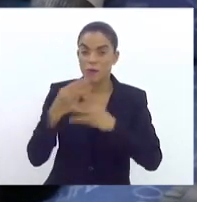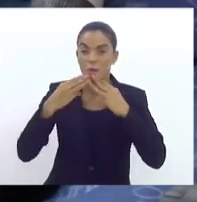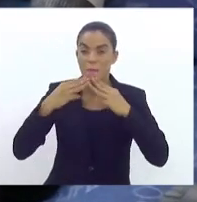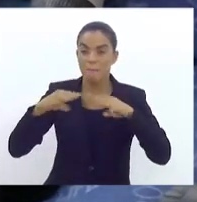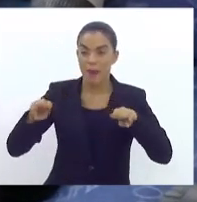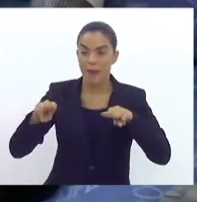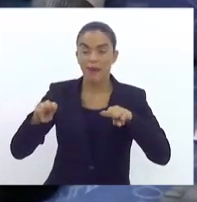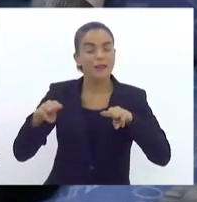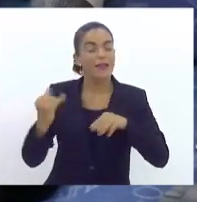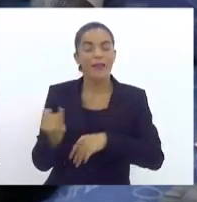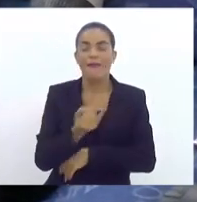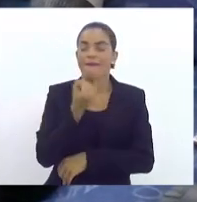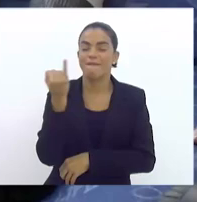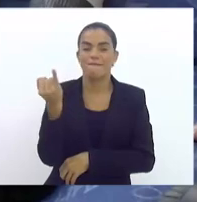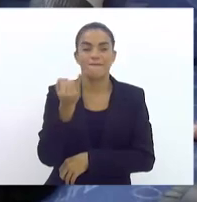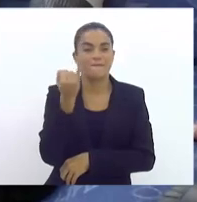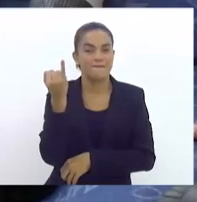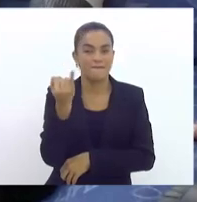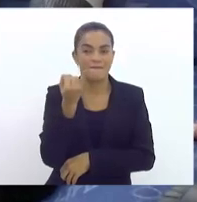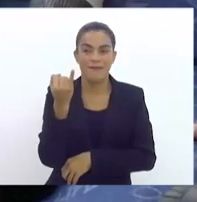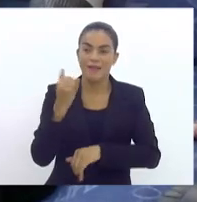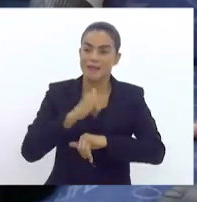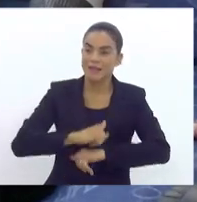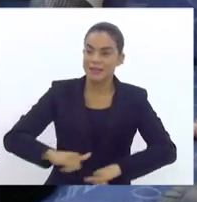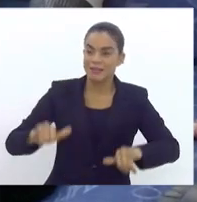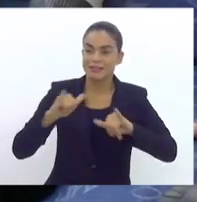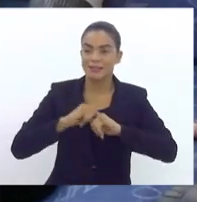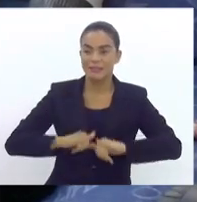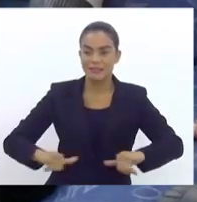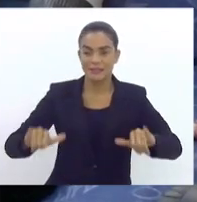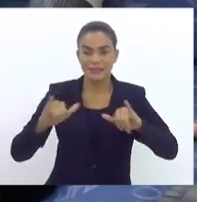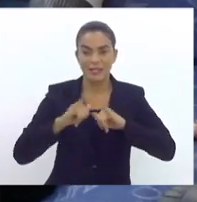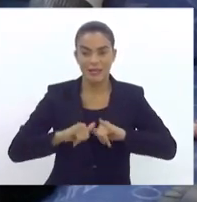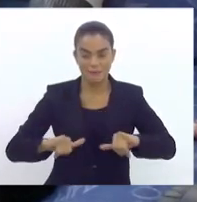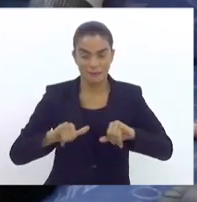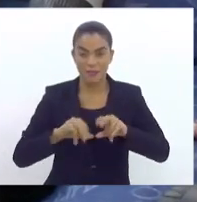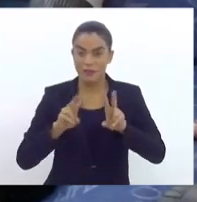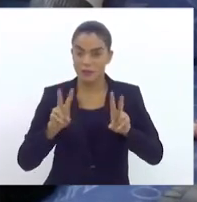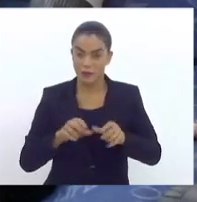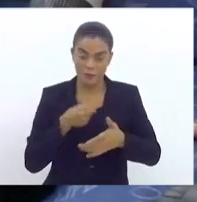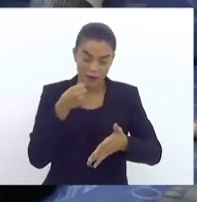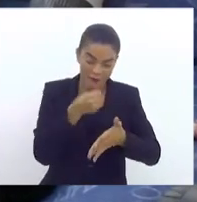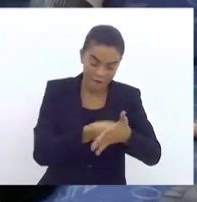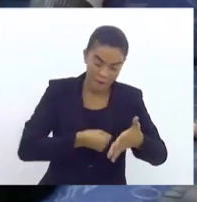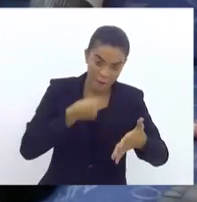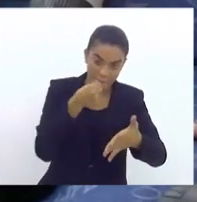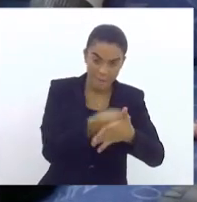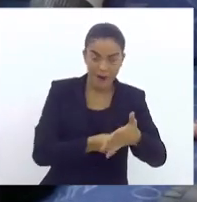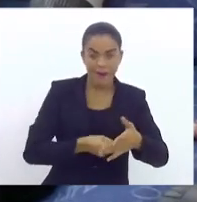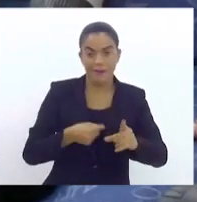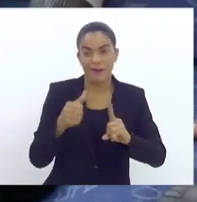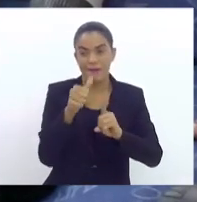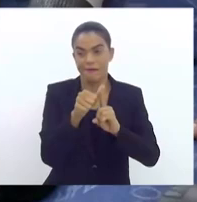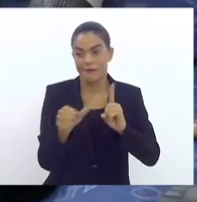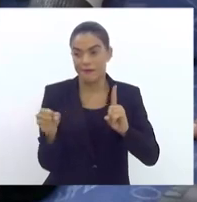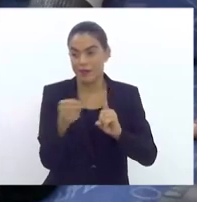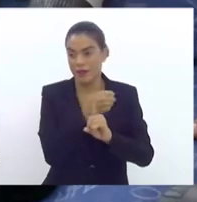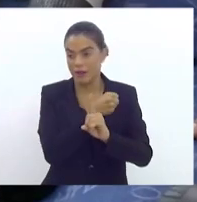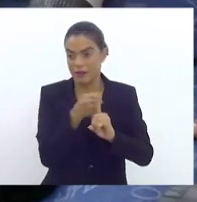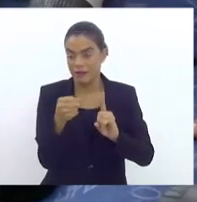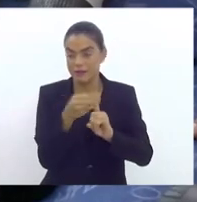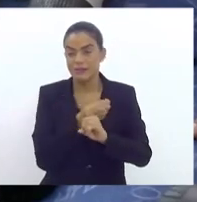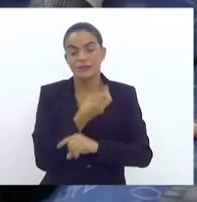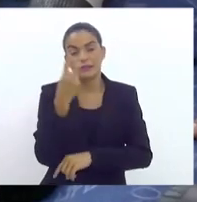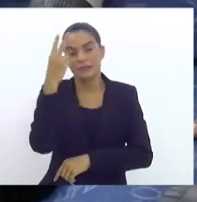né Ele é fundamental nas campanhas né E nesse enfrentamento né eu me lembrei